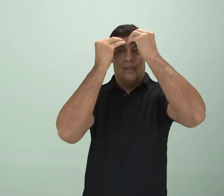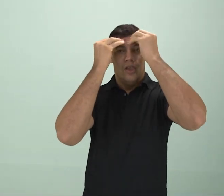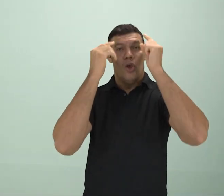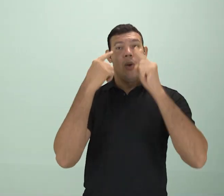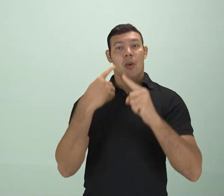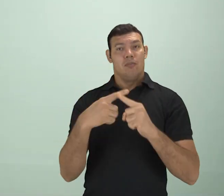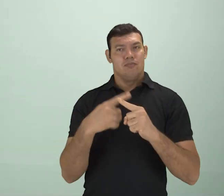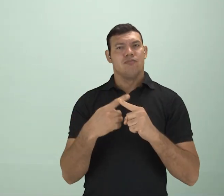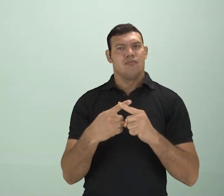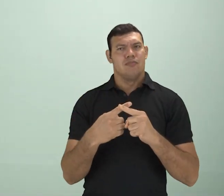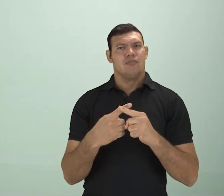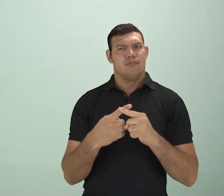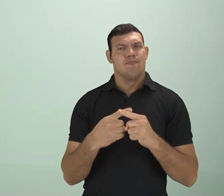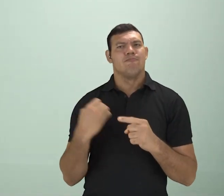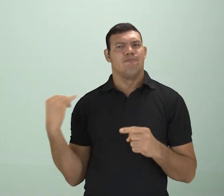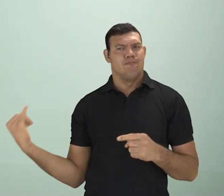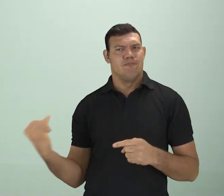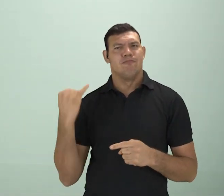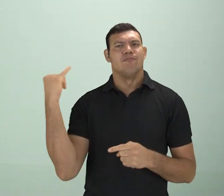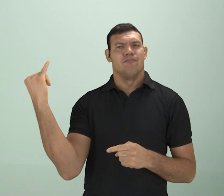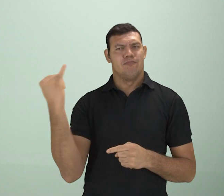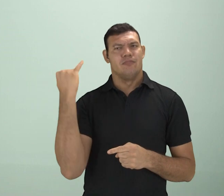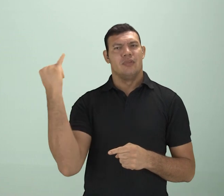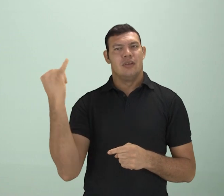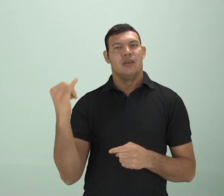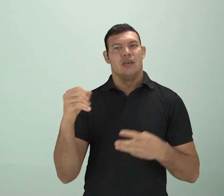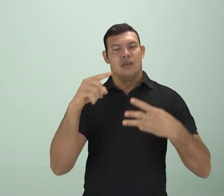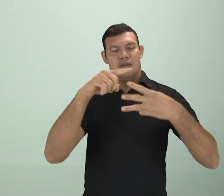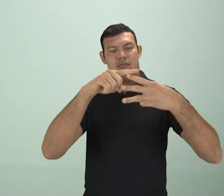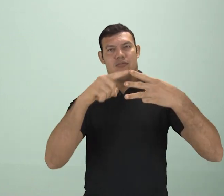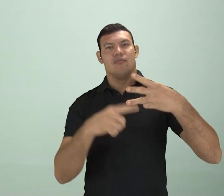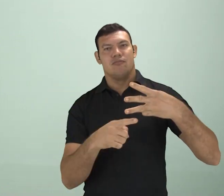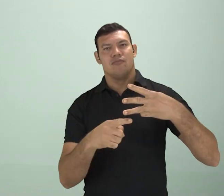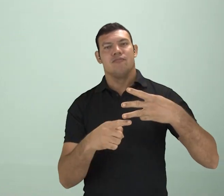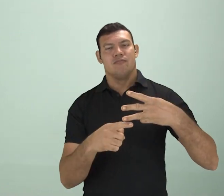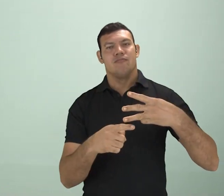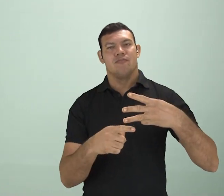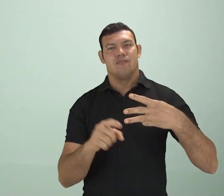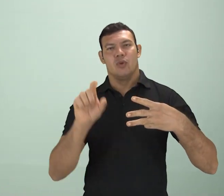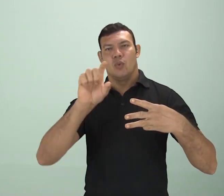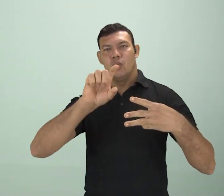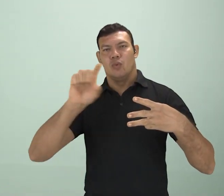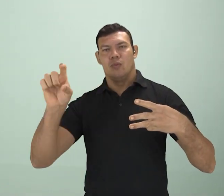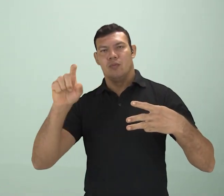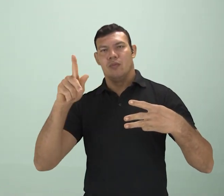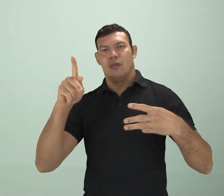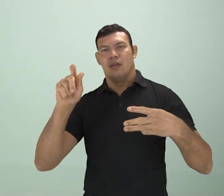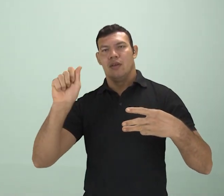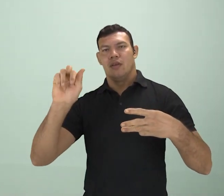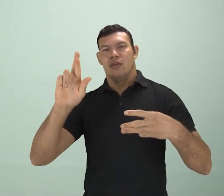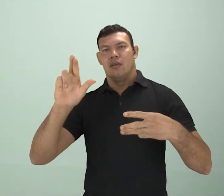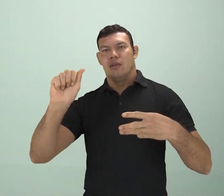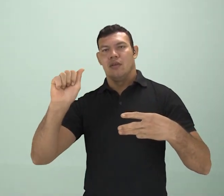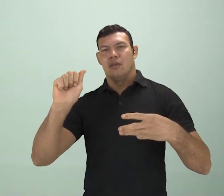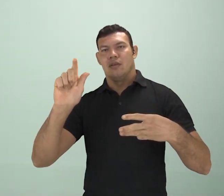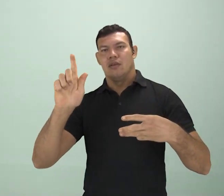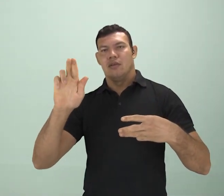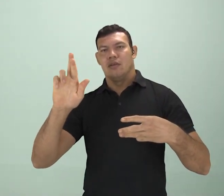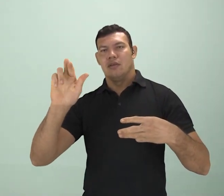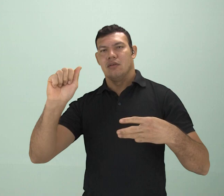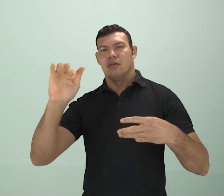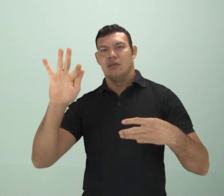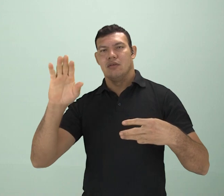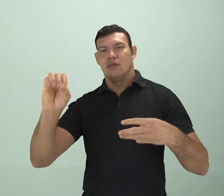de abordar esses 3 tópicos, esses 3 elementos no seu parágrafo de desenvolvimento. Cada parágrafo deve ter esses